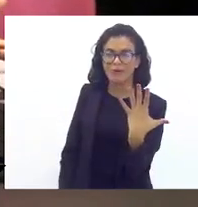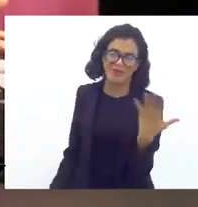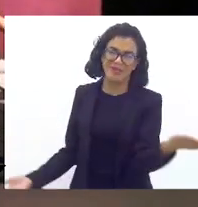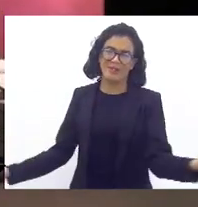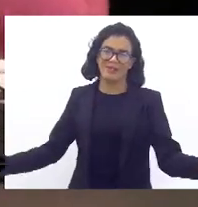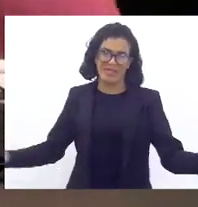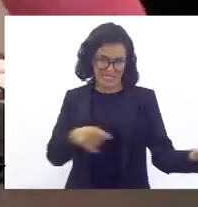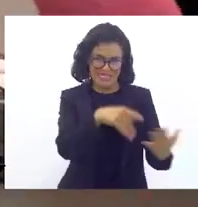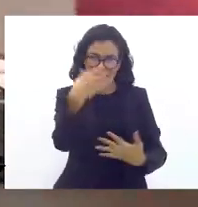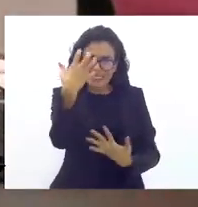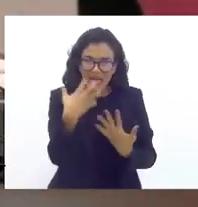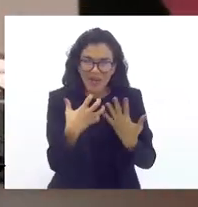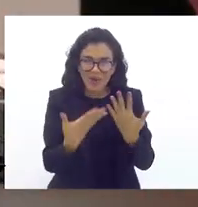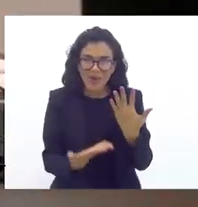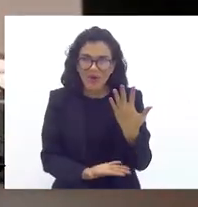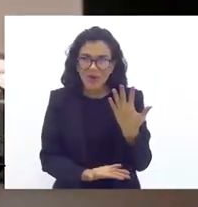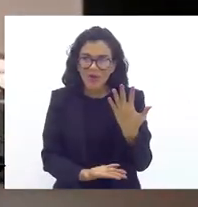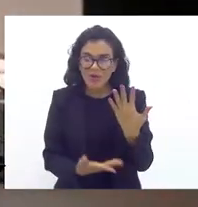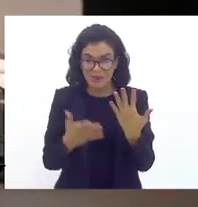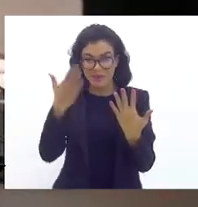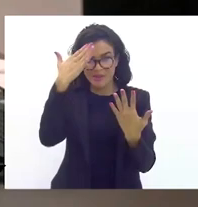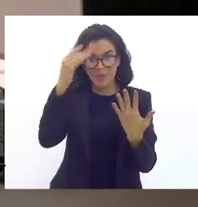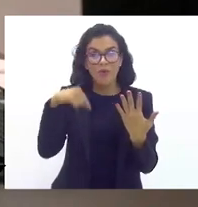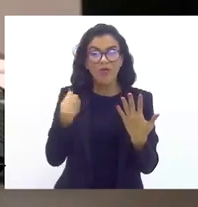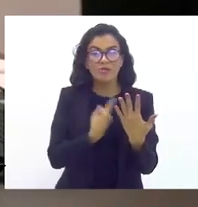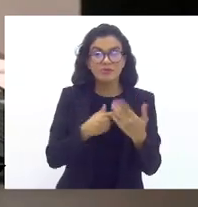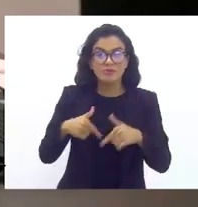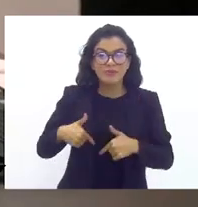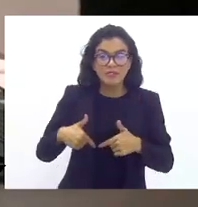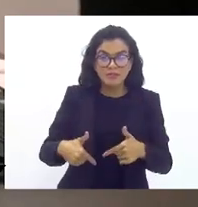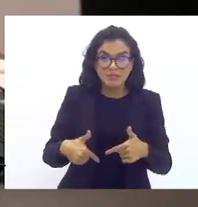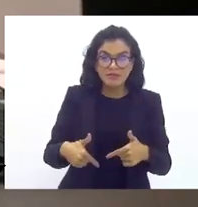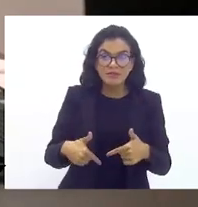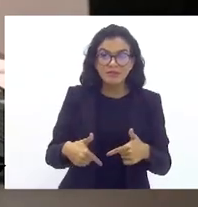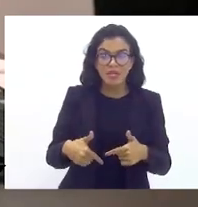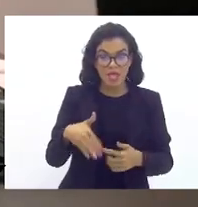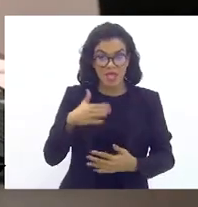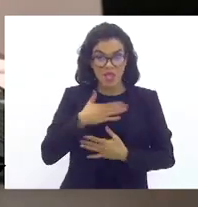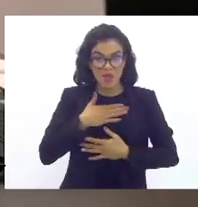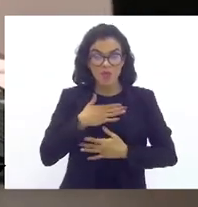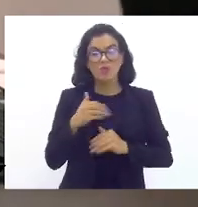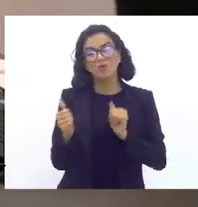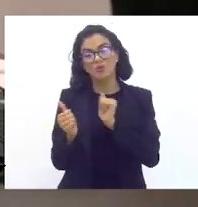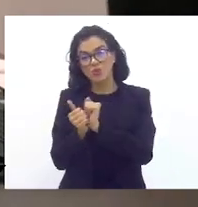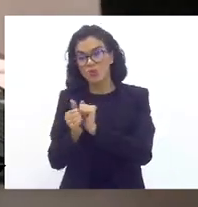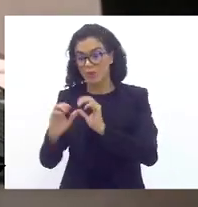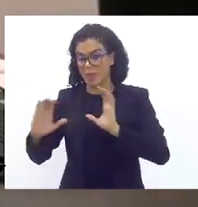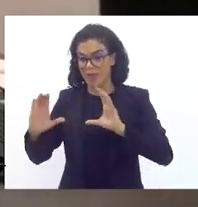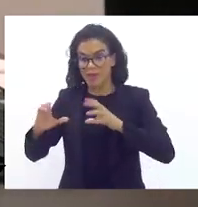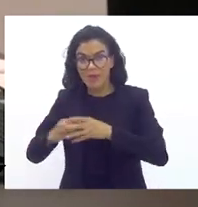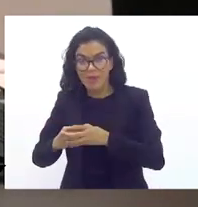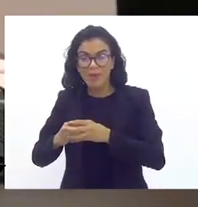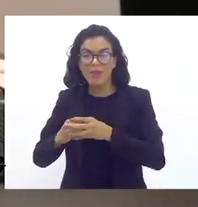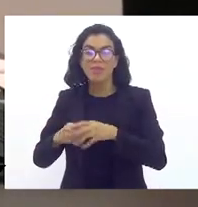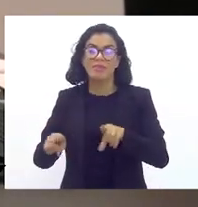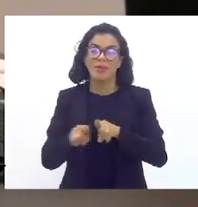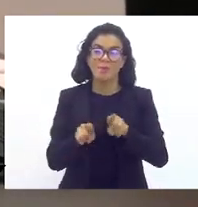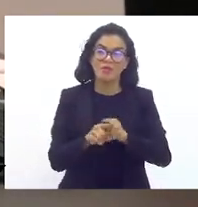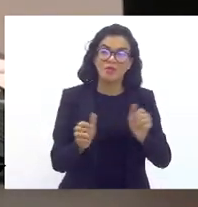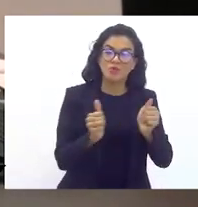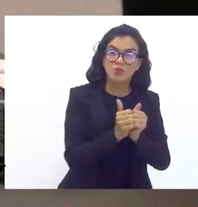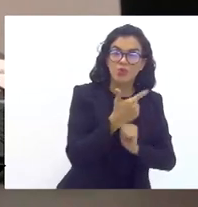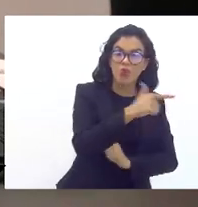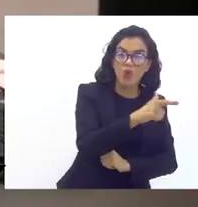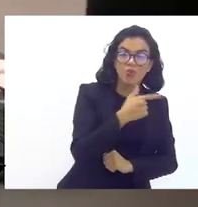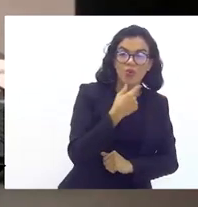isso é sério sabe o que nós fizemos eu a nossa equipe juntamente com outro rapaz